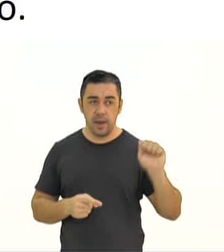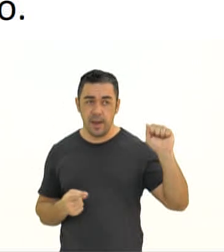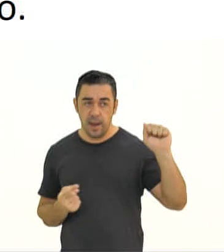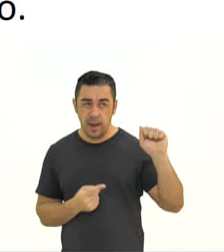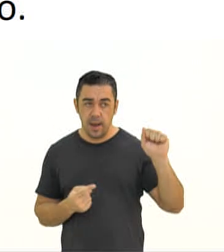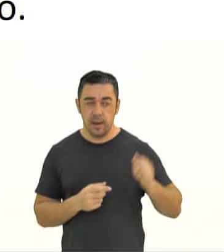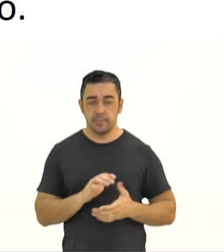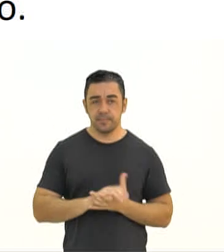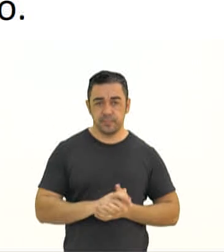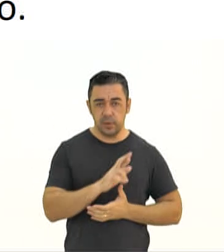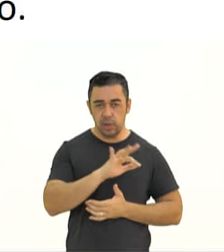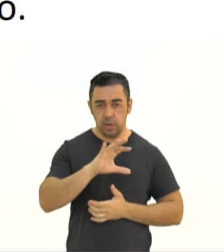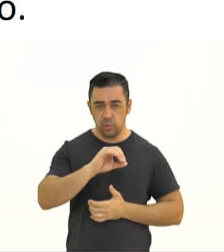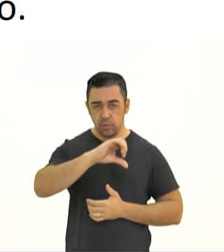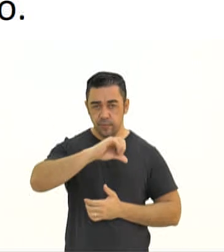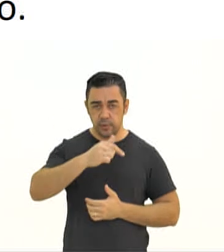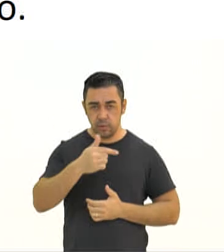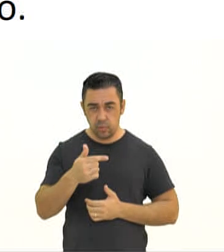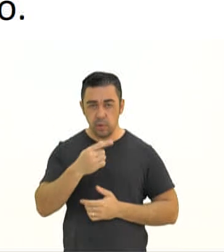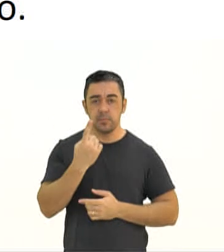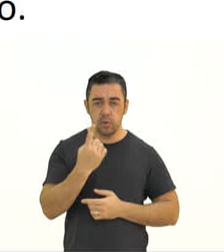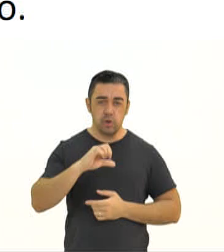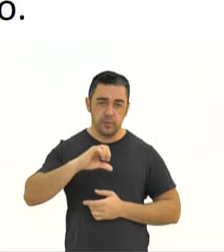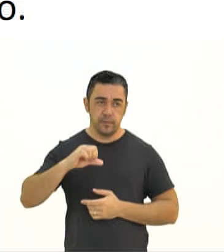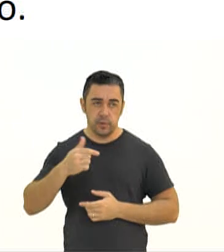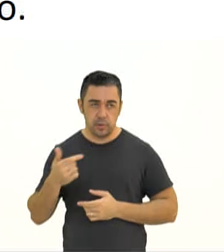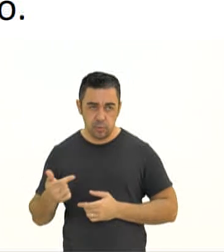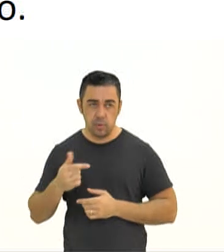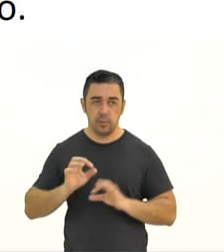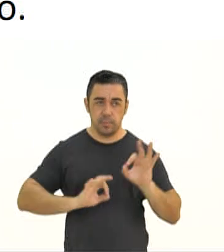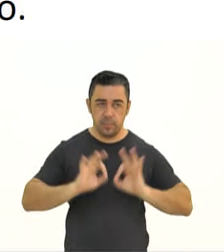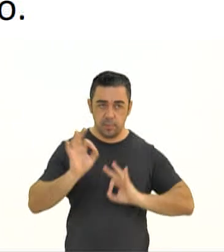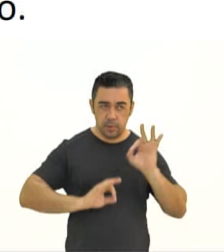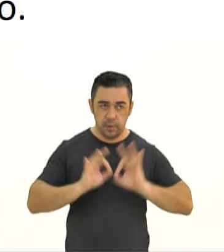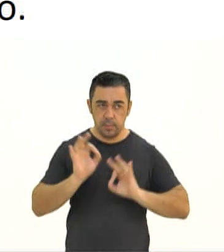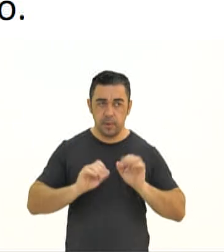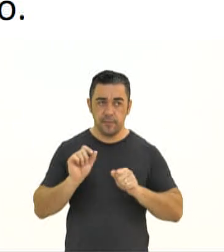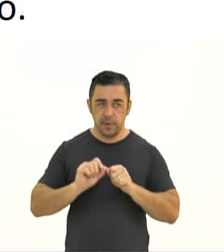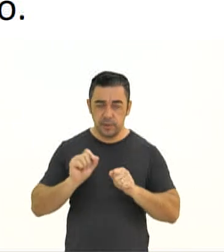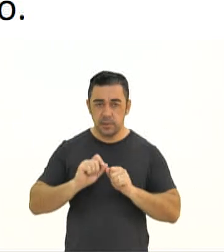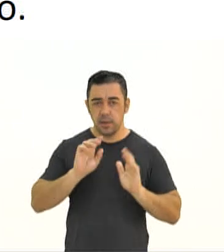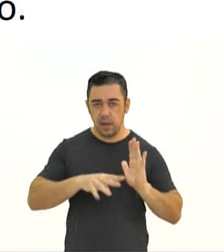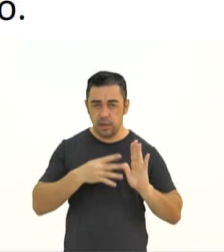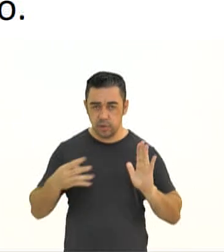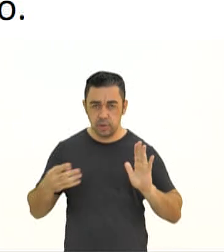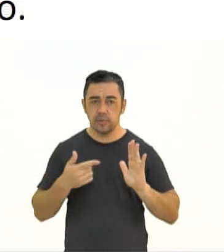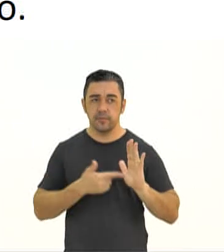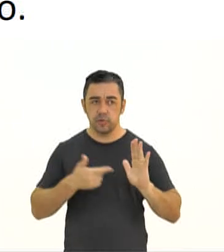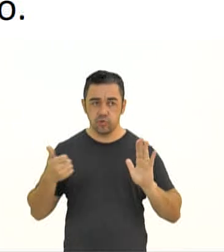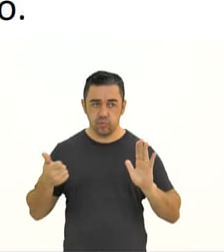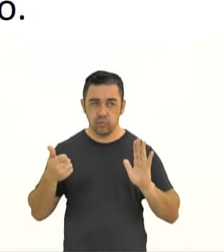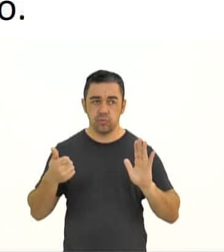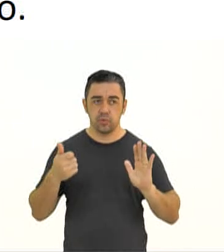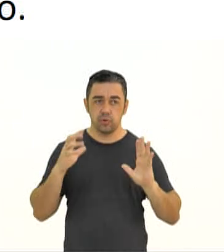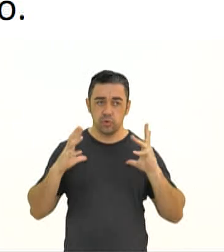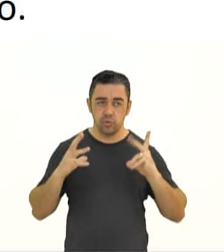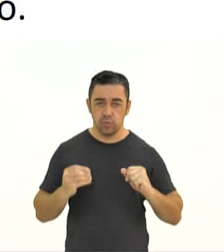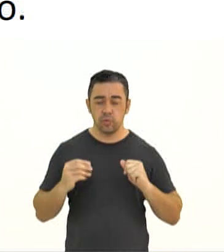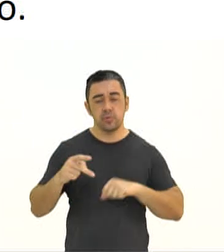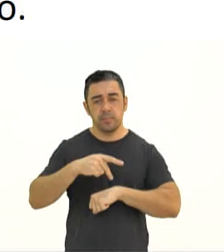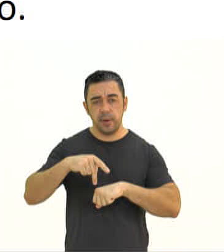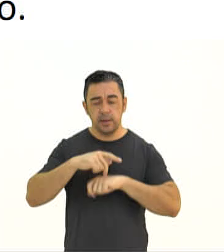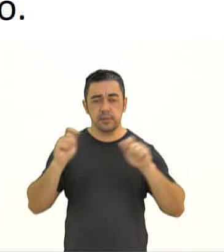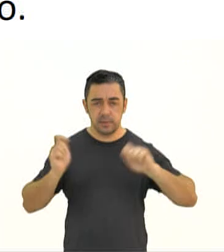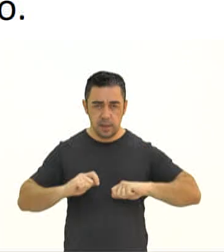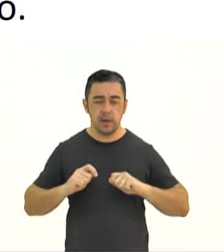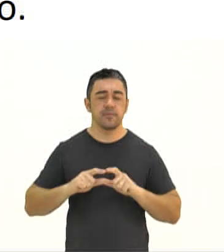Rio 92, realizada em 1992, com o programa de ação, Agenda 21, para que todos os países pudessem